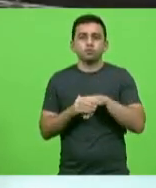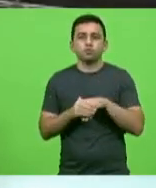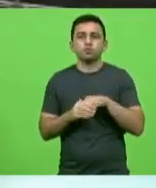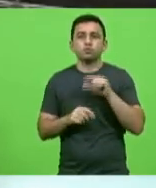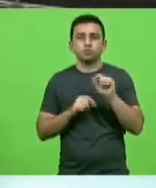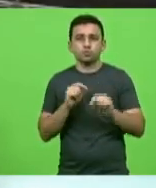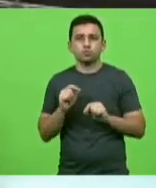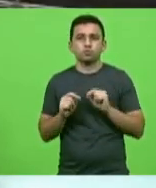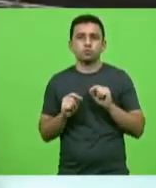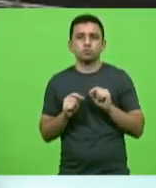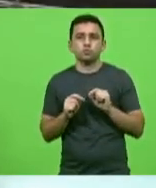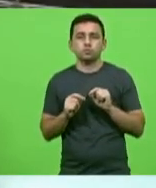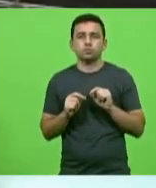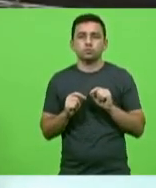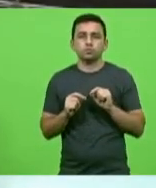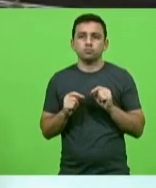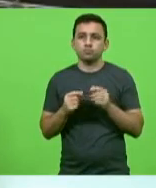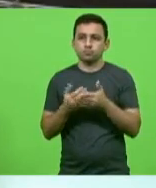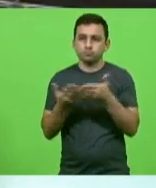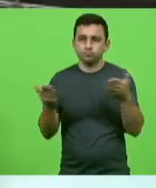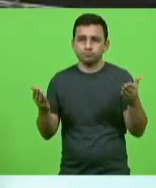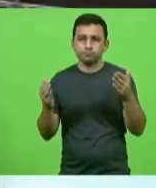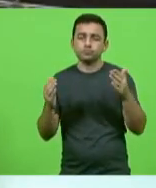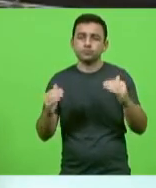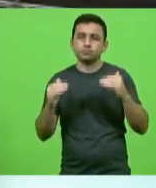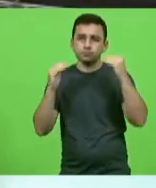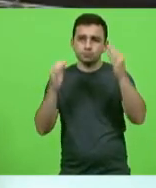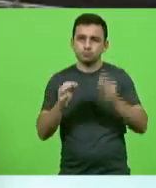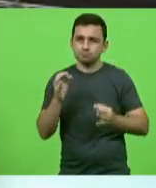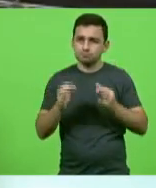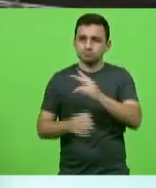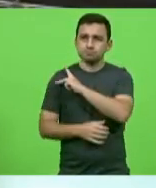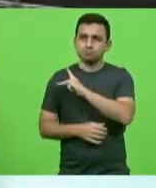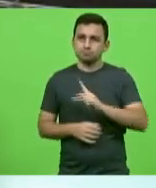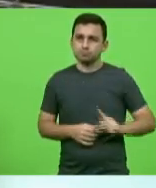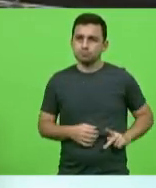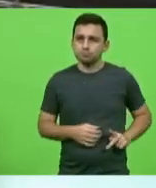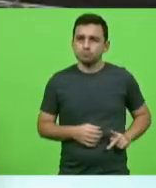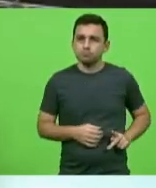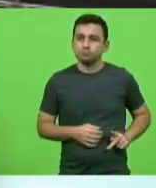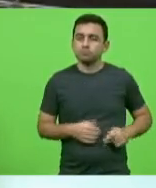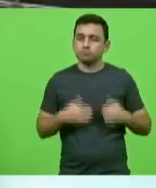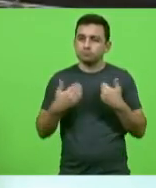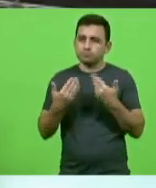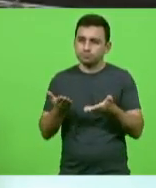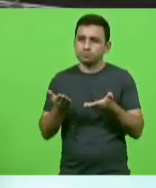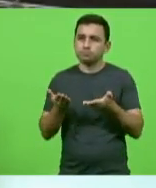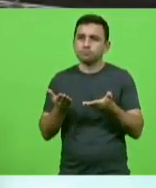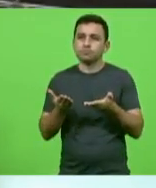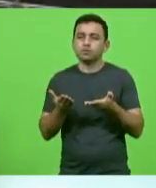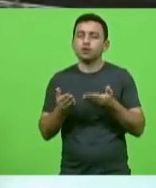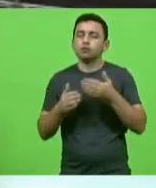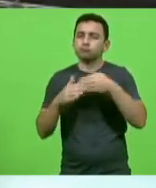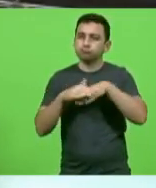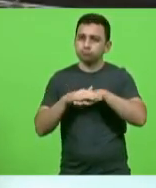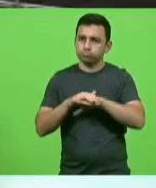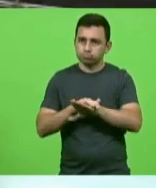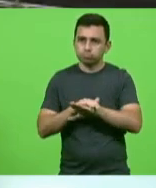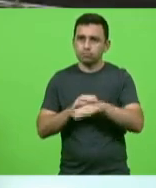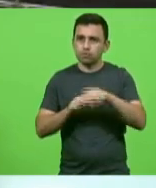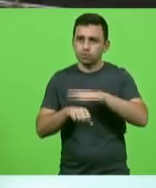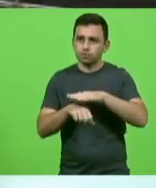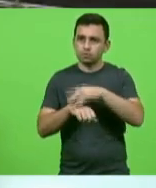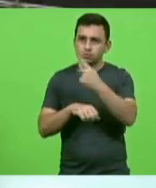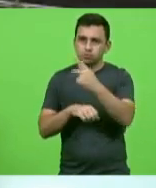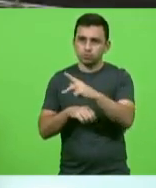vossa excelência e Menor e eminente Desembargador Presidente A quem e regimentalmente de completo arquivamento da